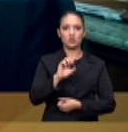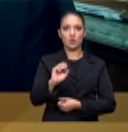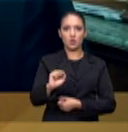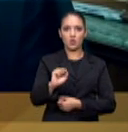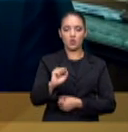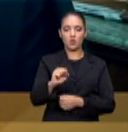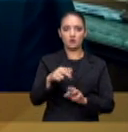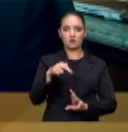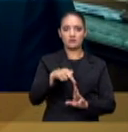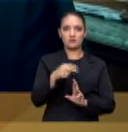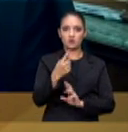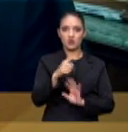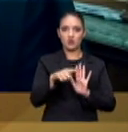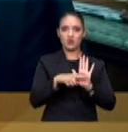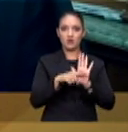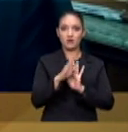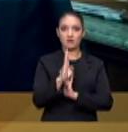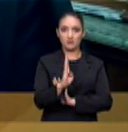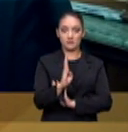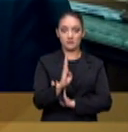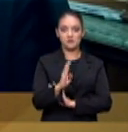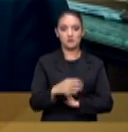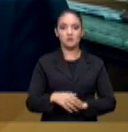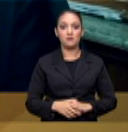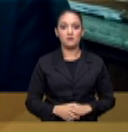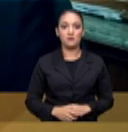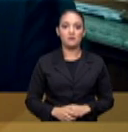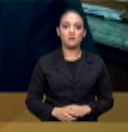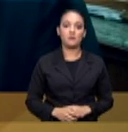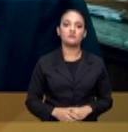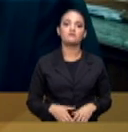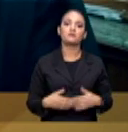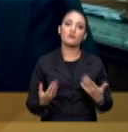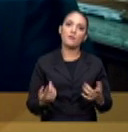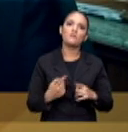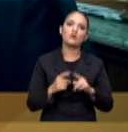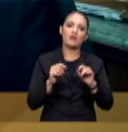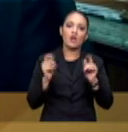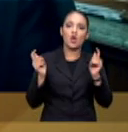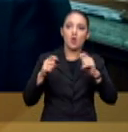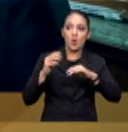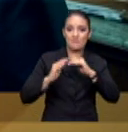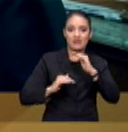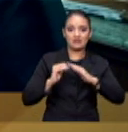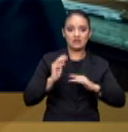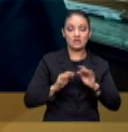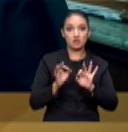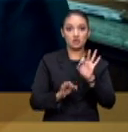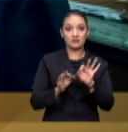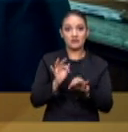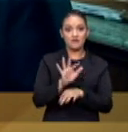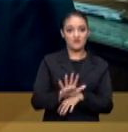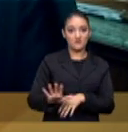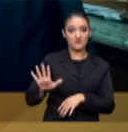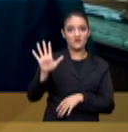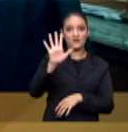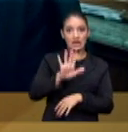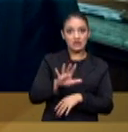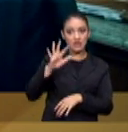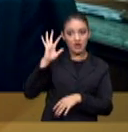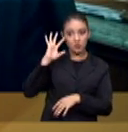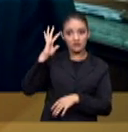alínea B da Constituição Federal, porque competiria à Justiça Federal